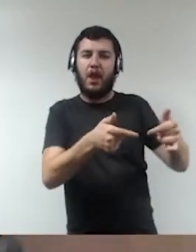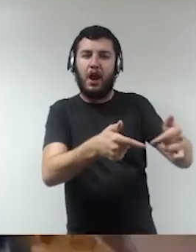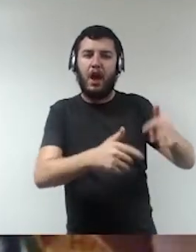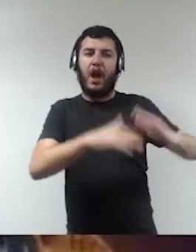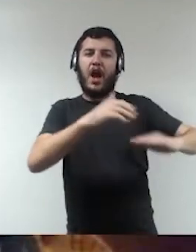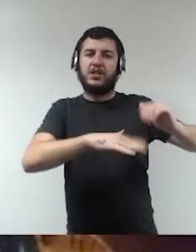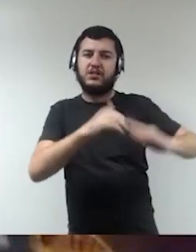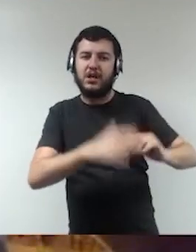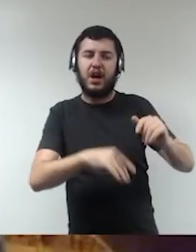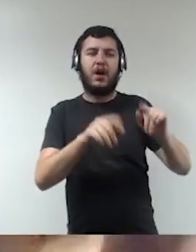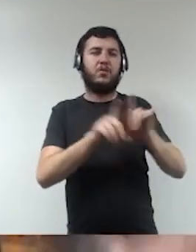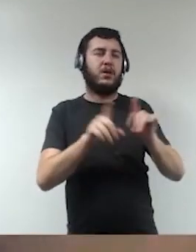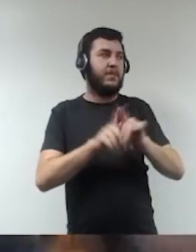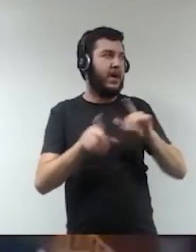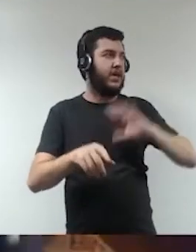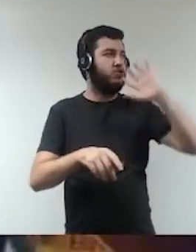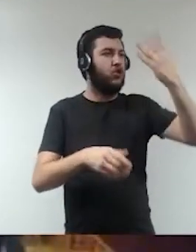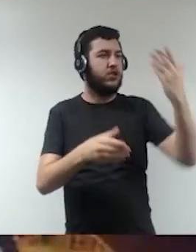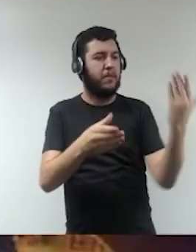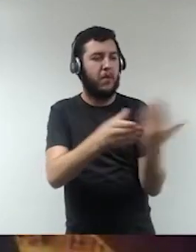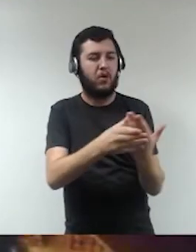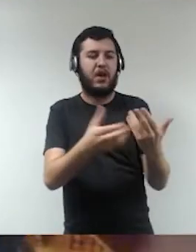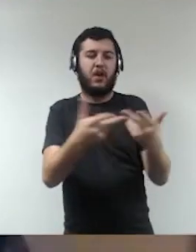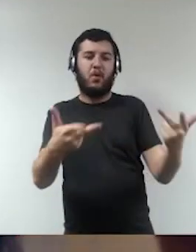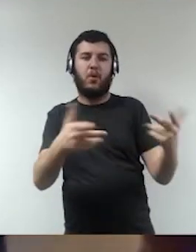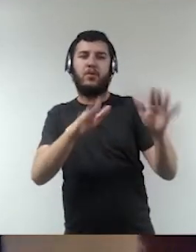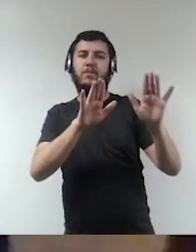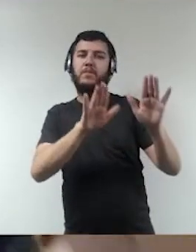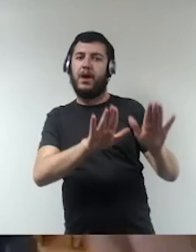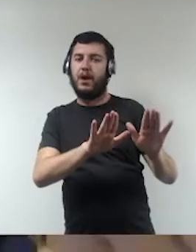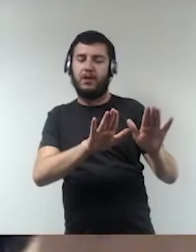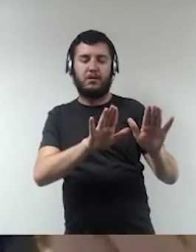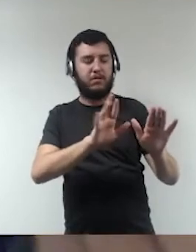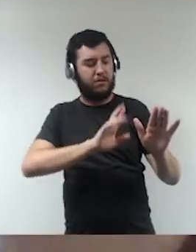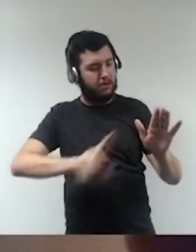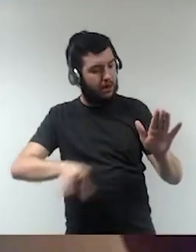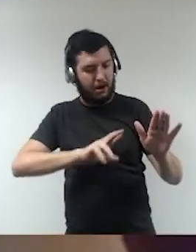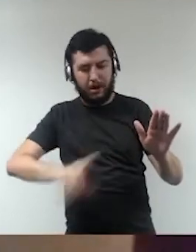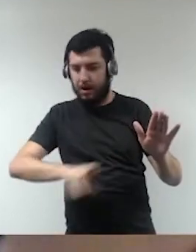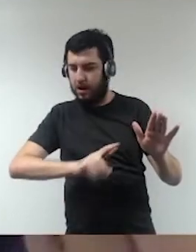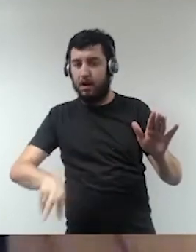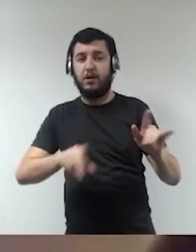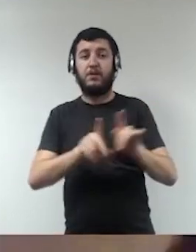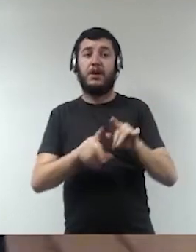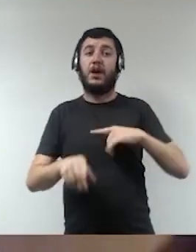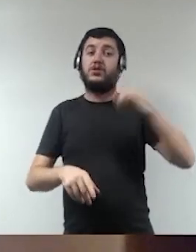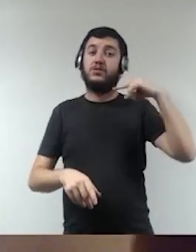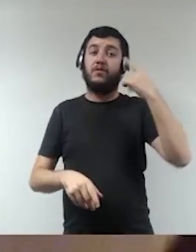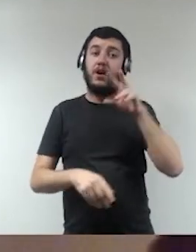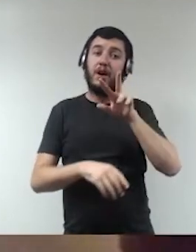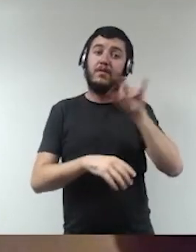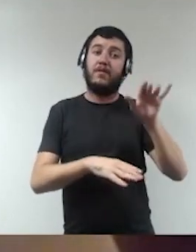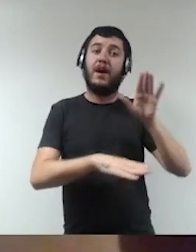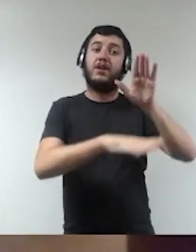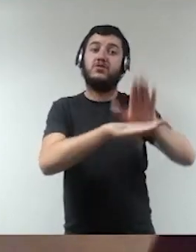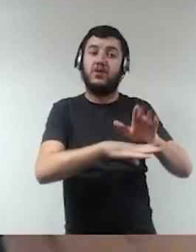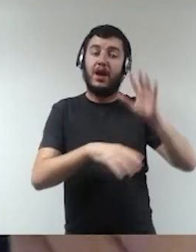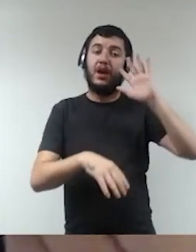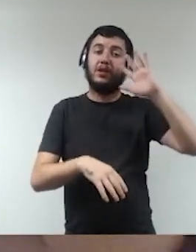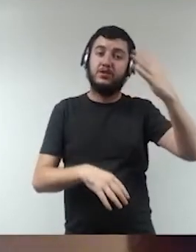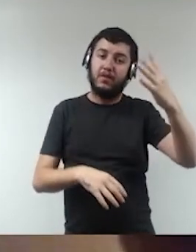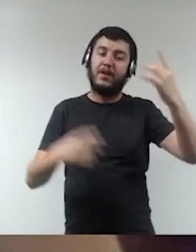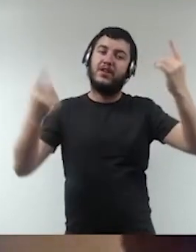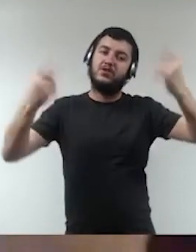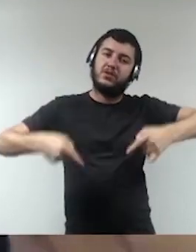levam a litígios, né, e que nasce o litígio e vai para o judiciário. Advogados servem para resolver e auxiliar na resolução de